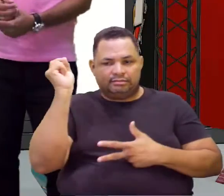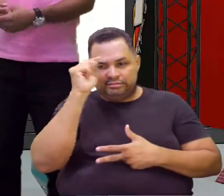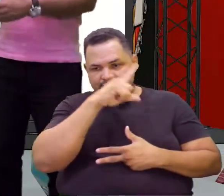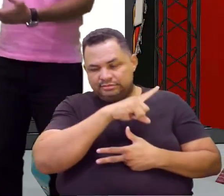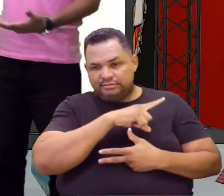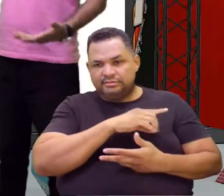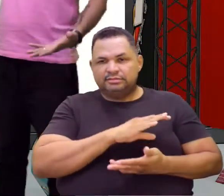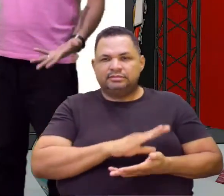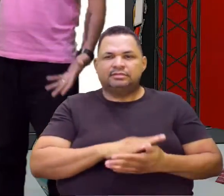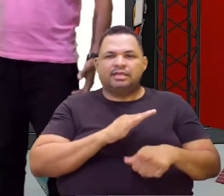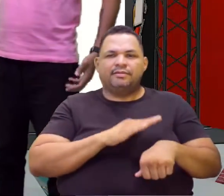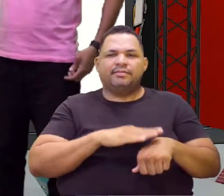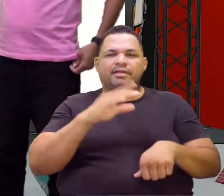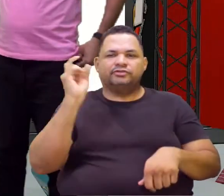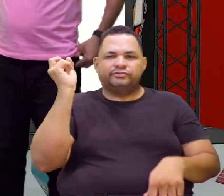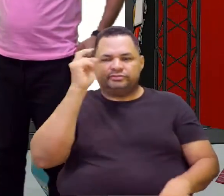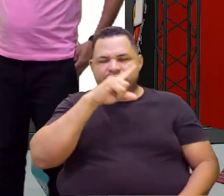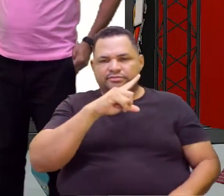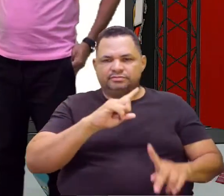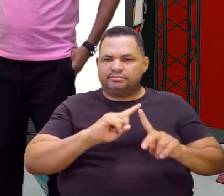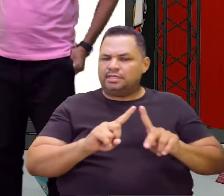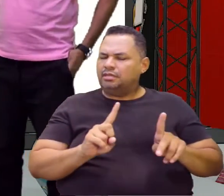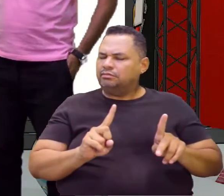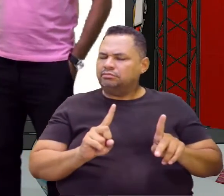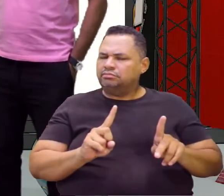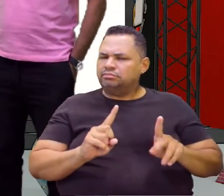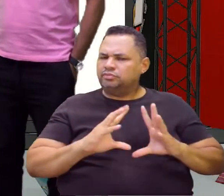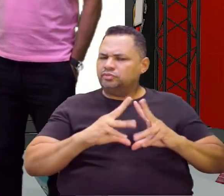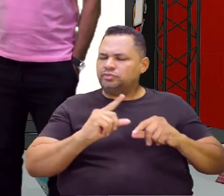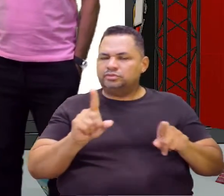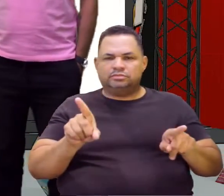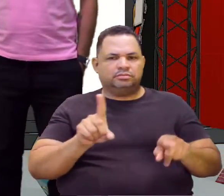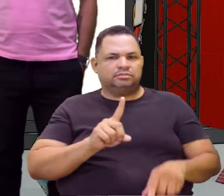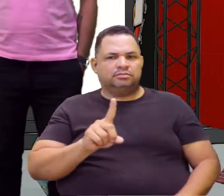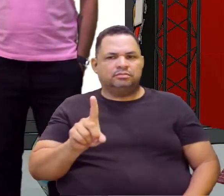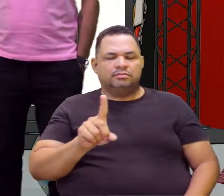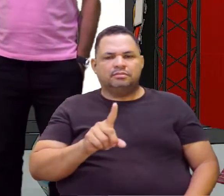todo mundo fala que o Enem é mais difícil. Mas nem todas. Não?